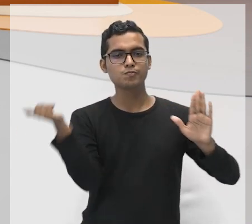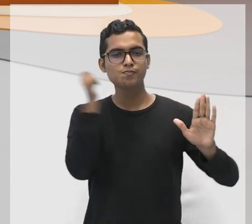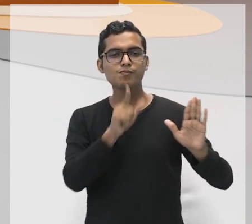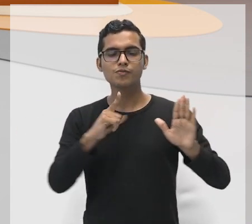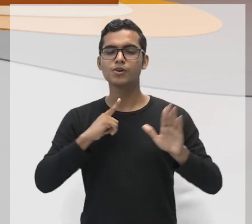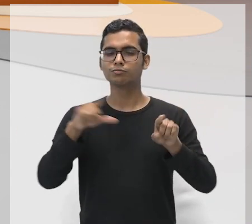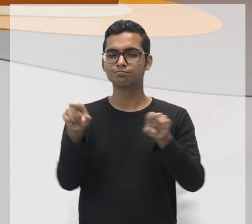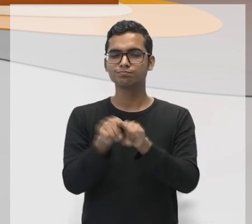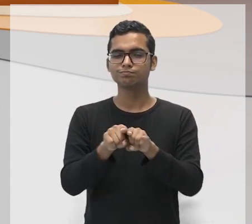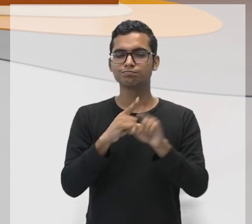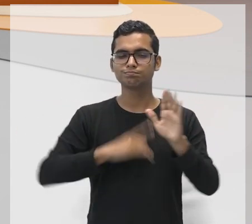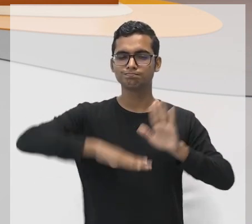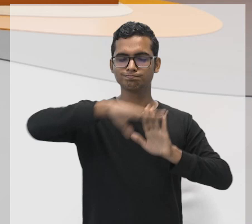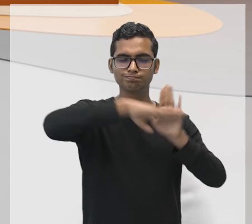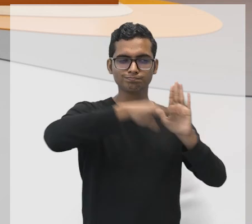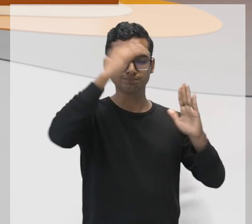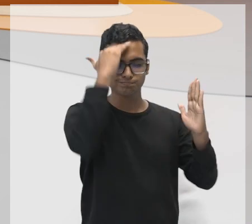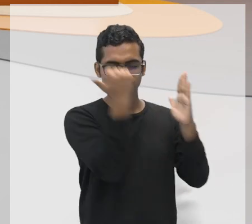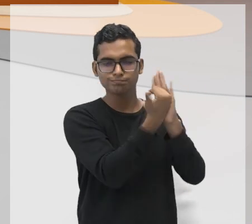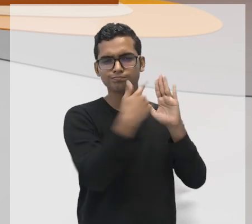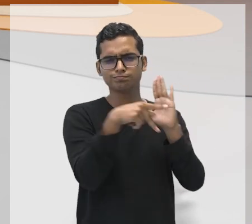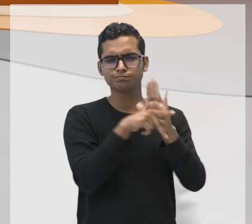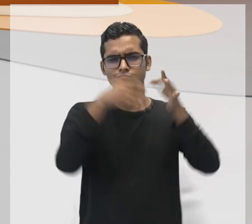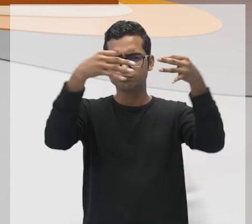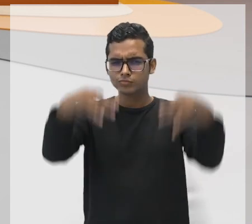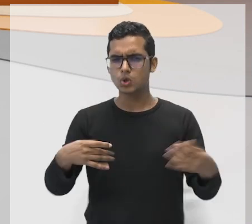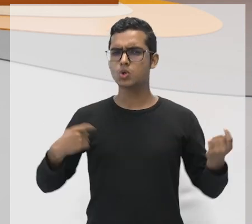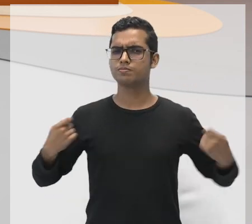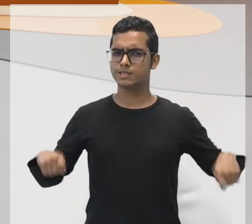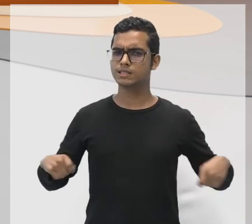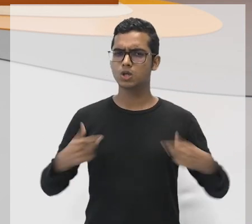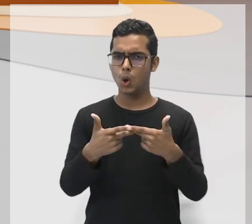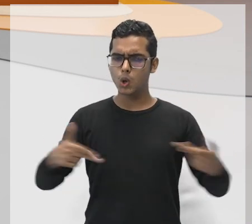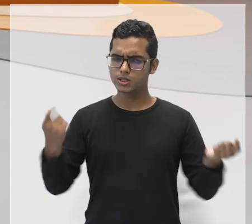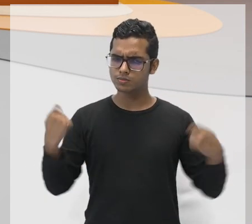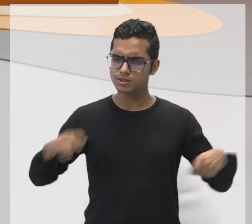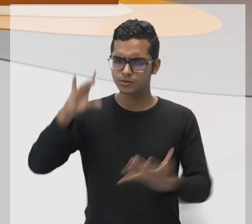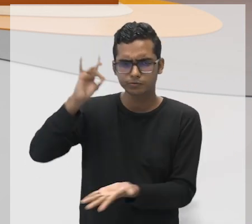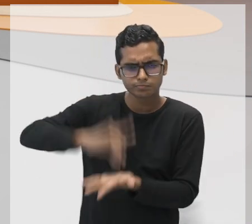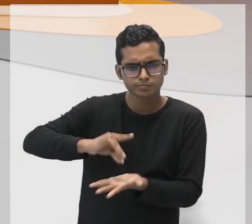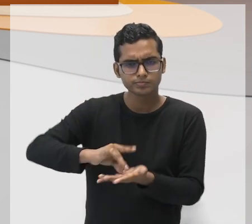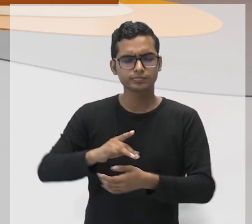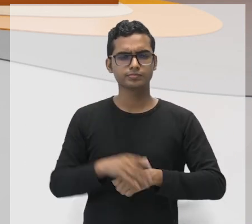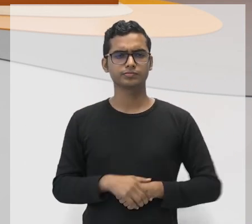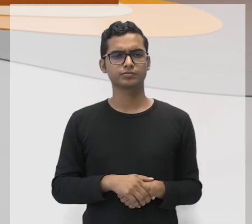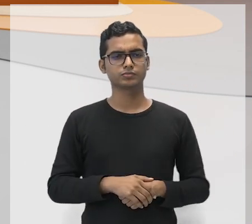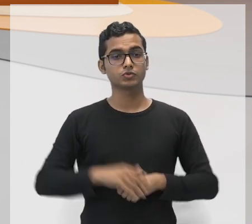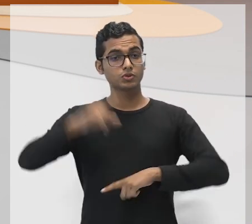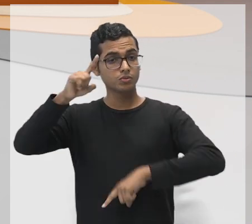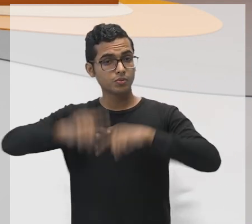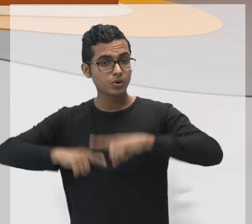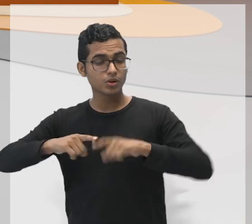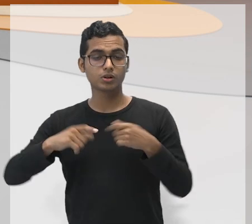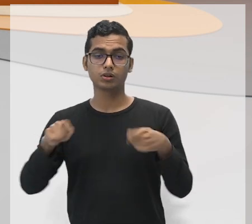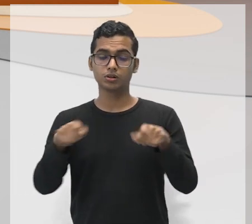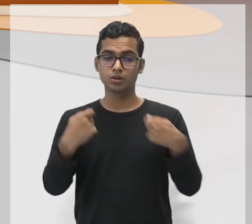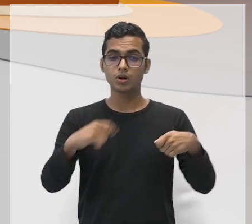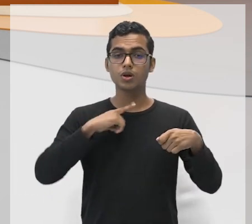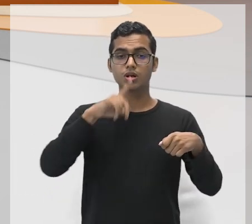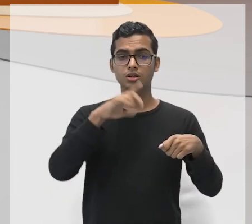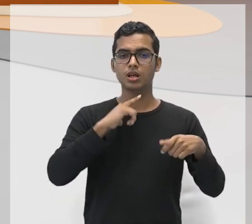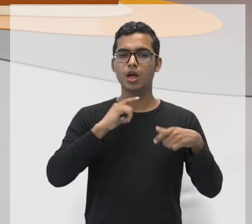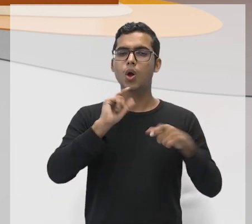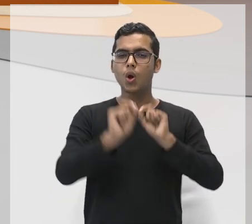se limita a comprar aquilo que você realmente precisa, né? Utilizar produtos que sejam